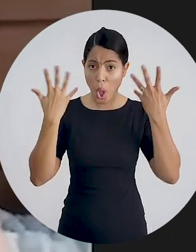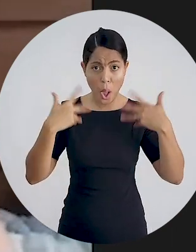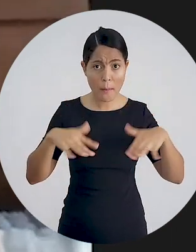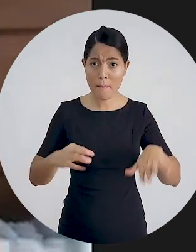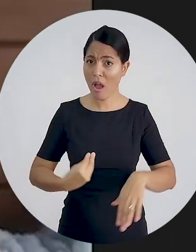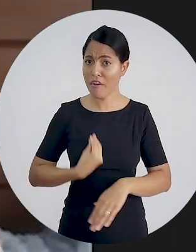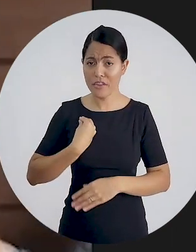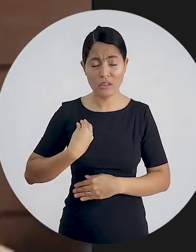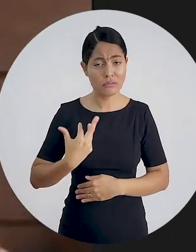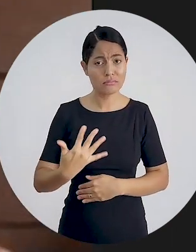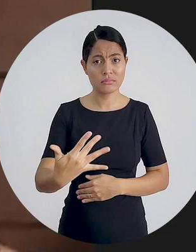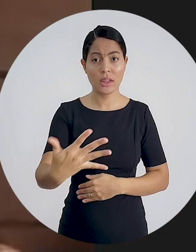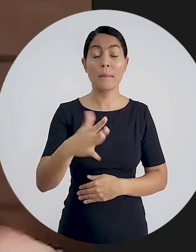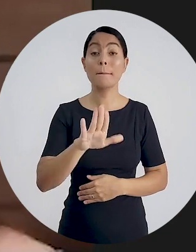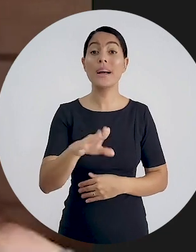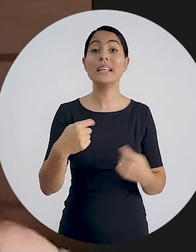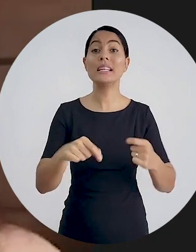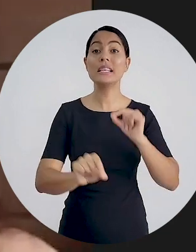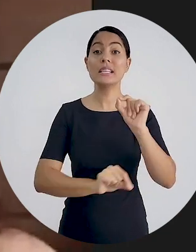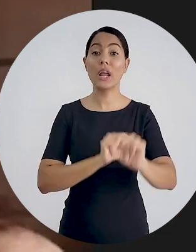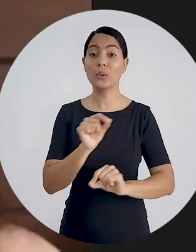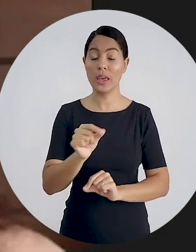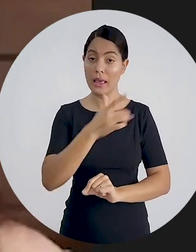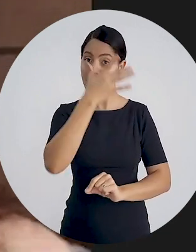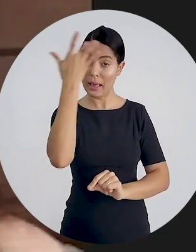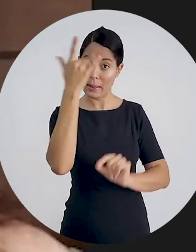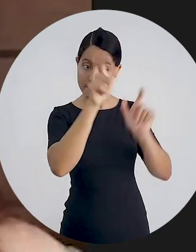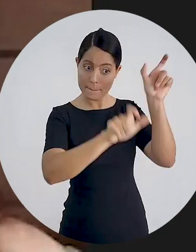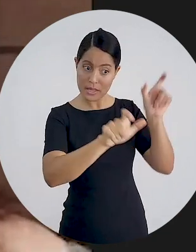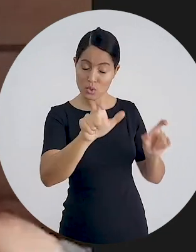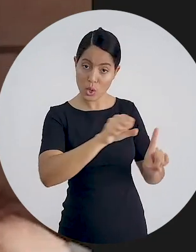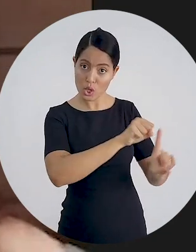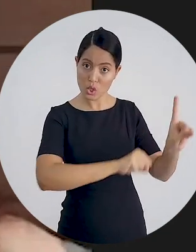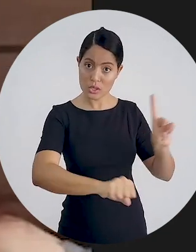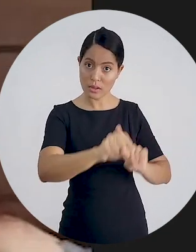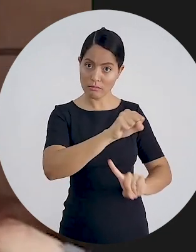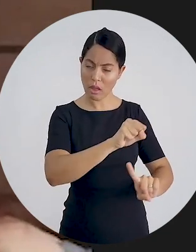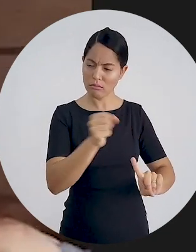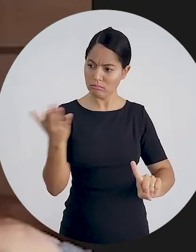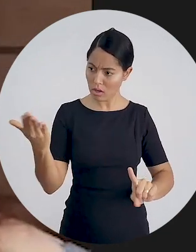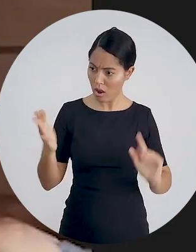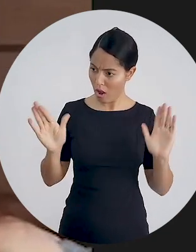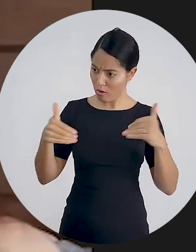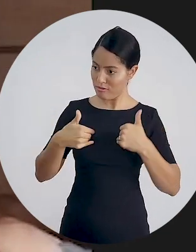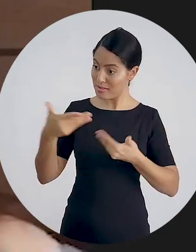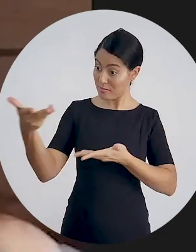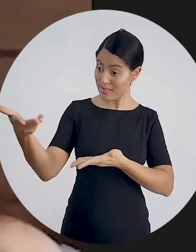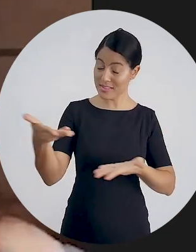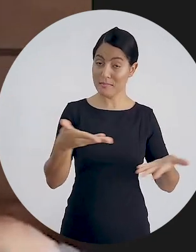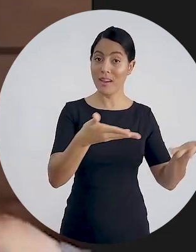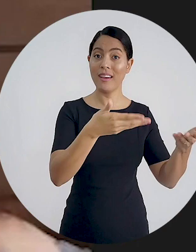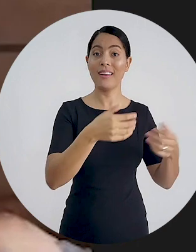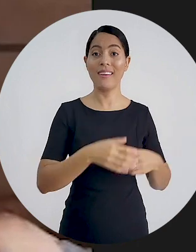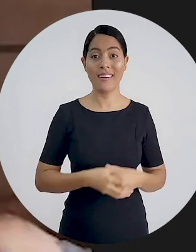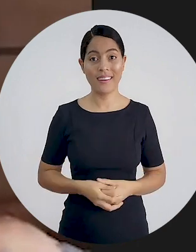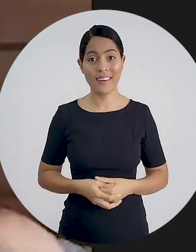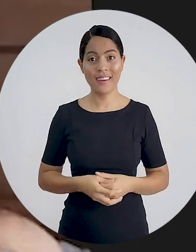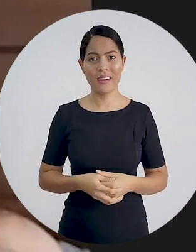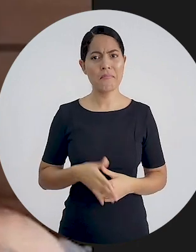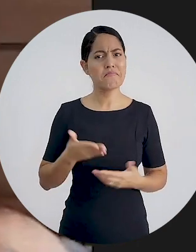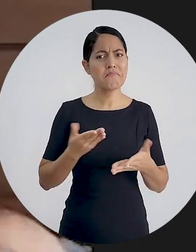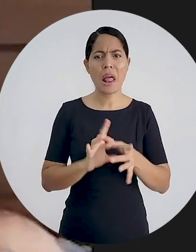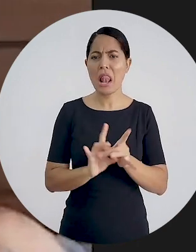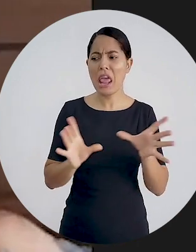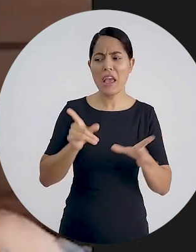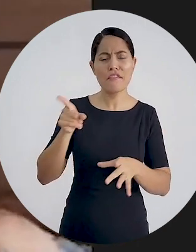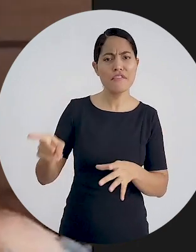necessário é que as pessoas aceitem o autista com as dificuldades que ele tem. Mas o autista,